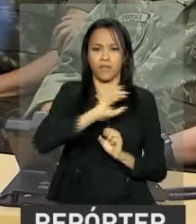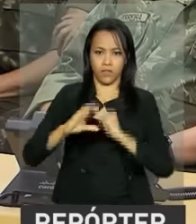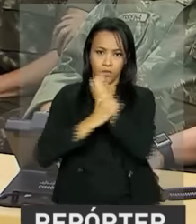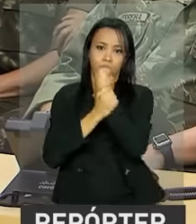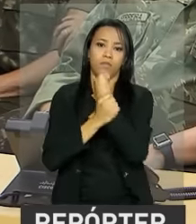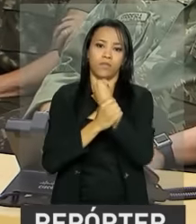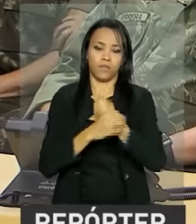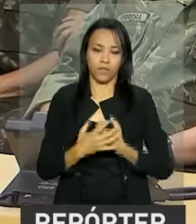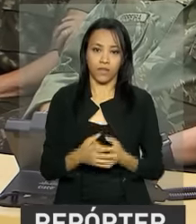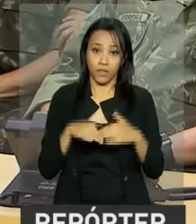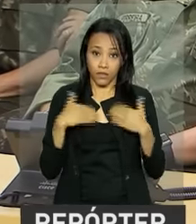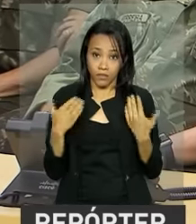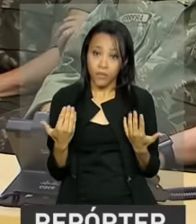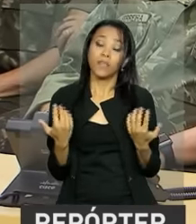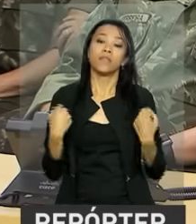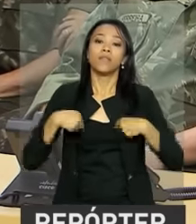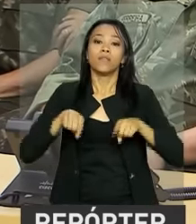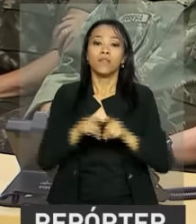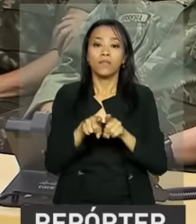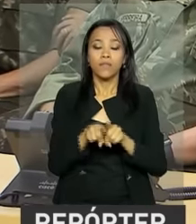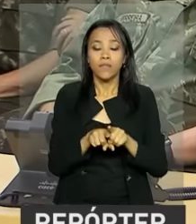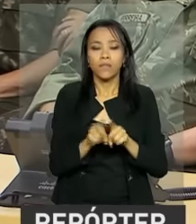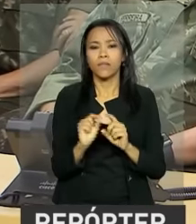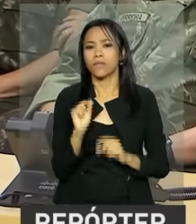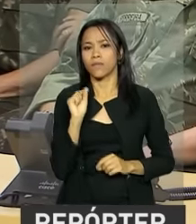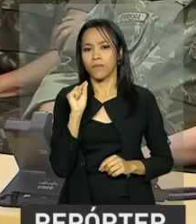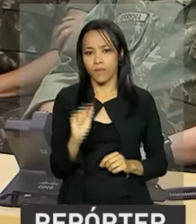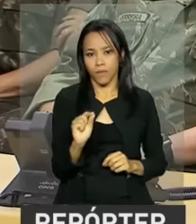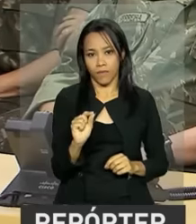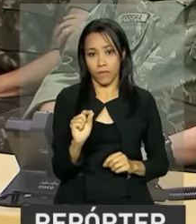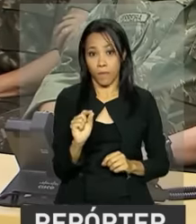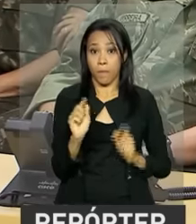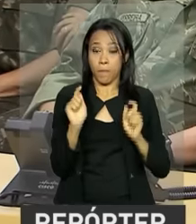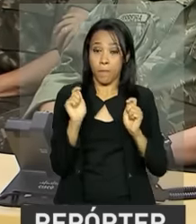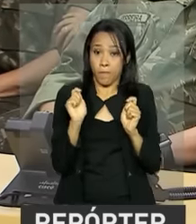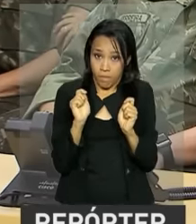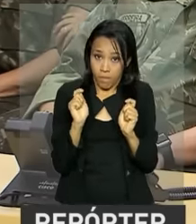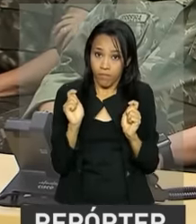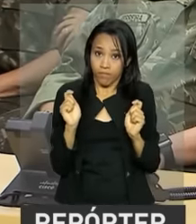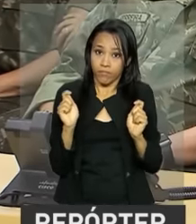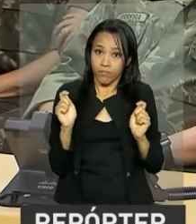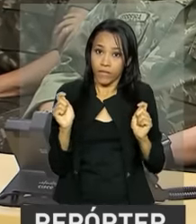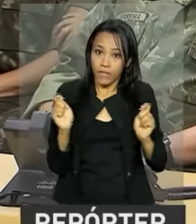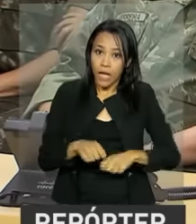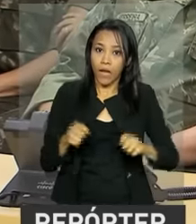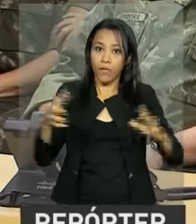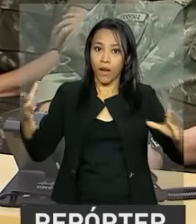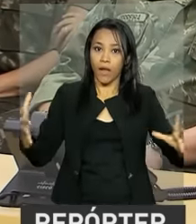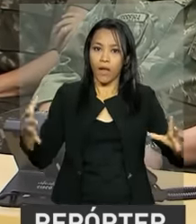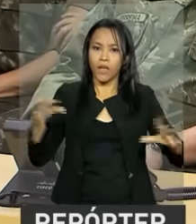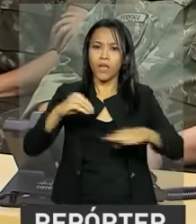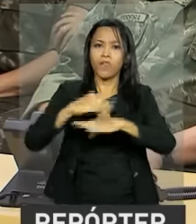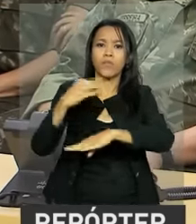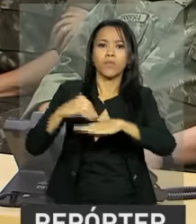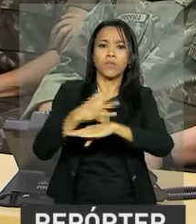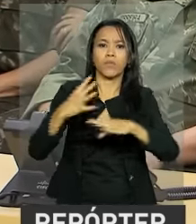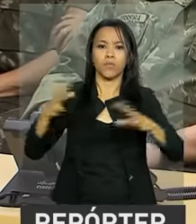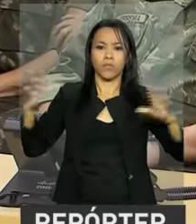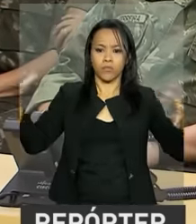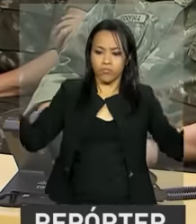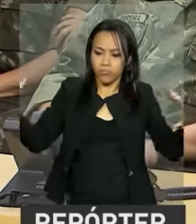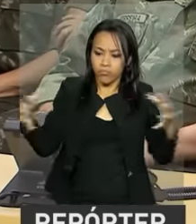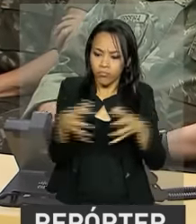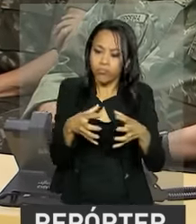segurança e também indo além ele poderá entregar integrar estruturas e